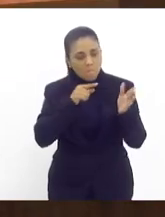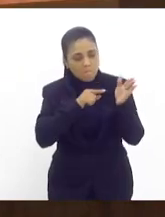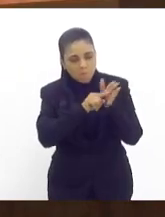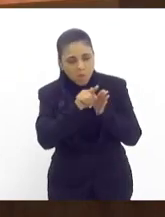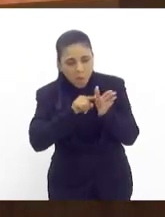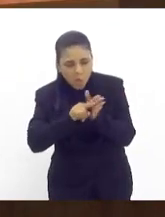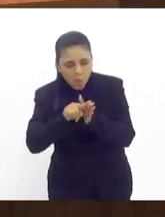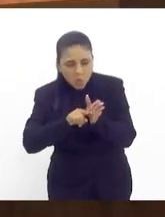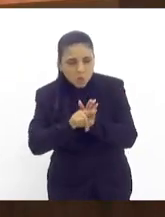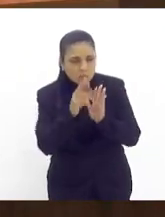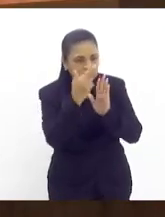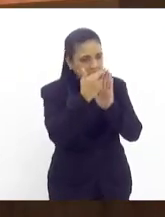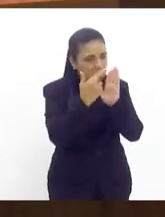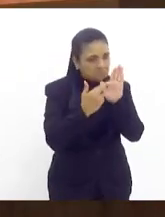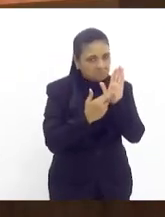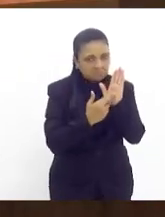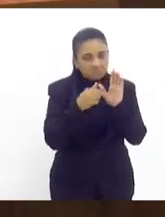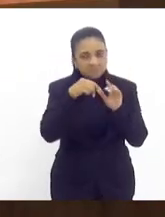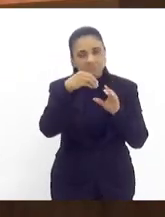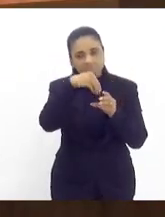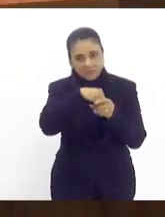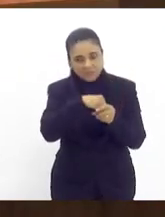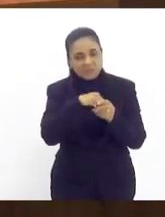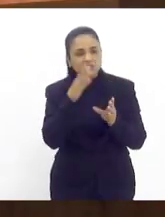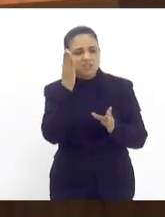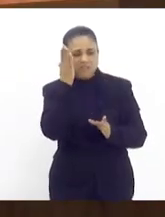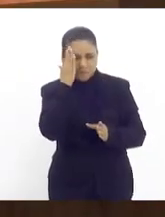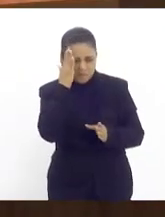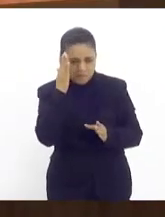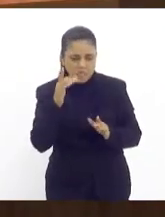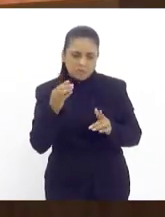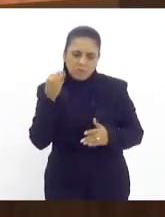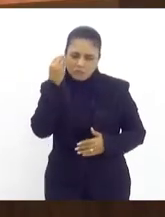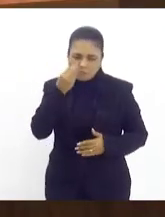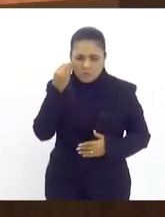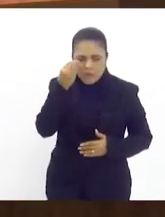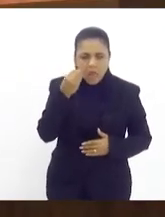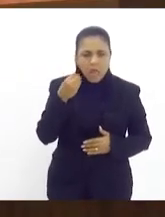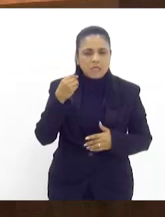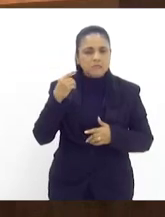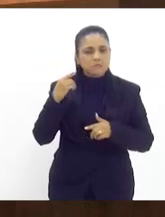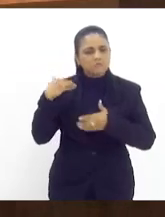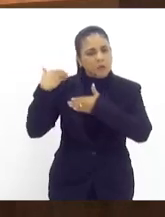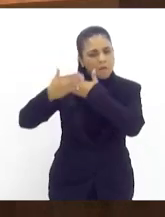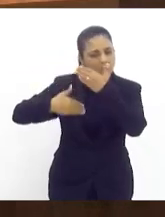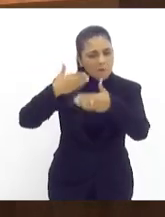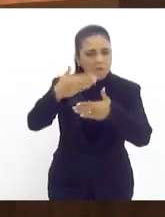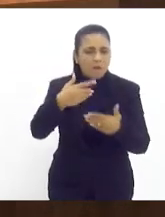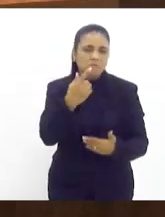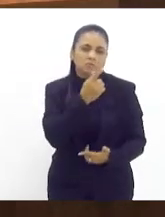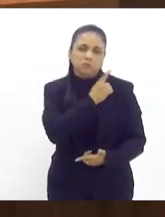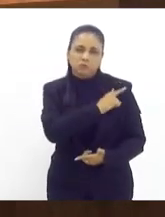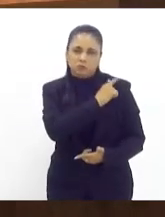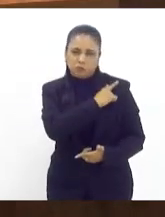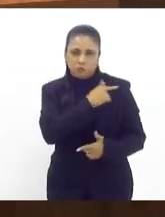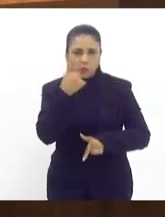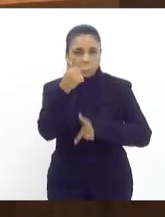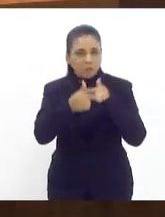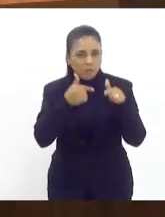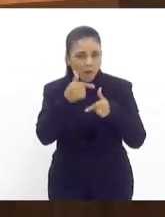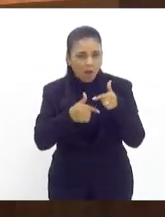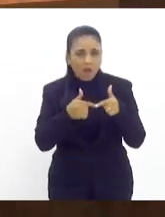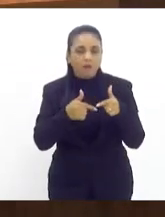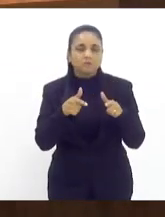Comissão de Normas Internas, o que muitos de nós já sabíamos, a sua competência, a sua trajetória como gestor. E eu tenho convicção em